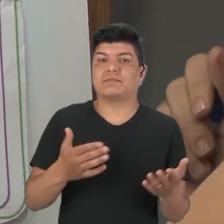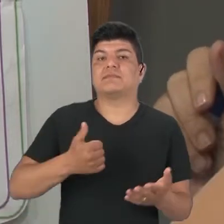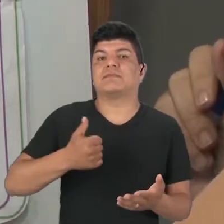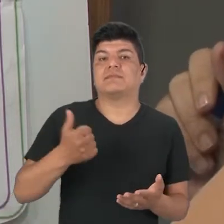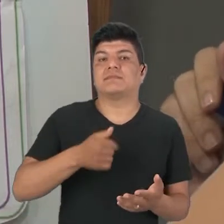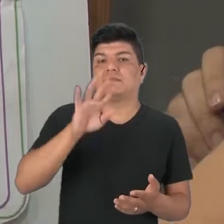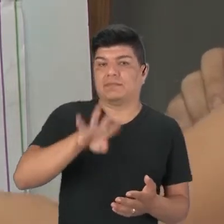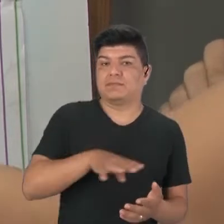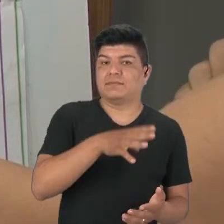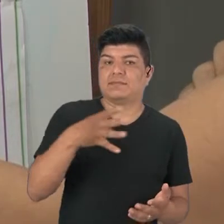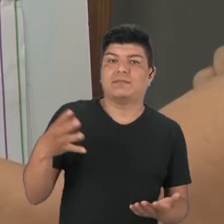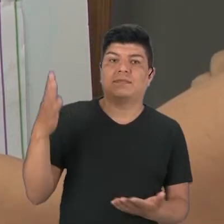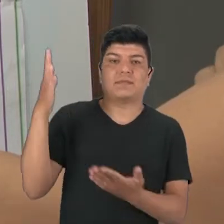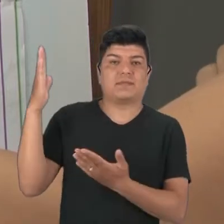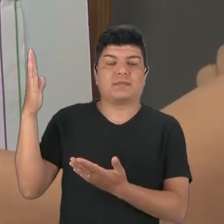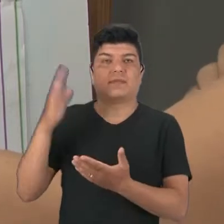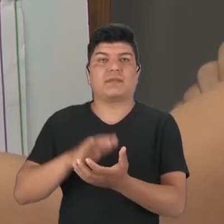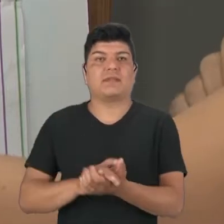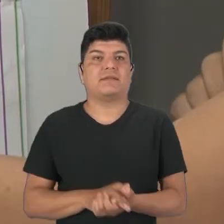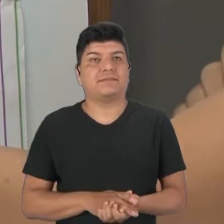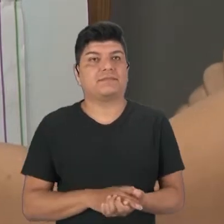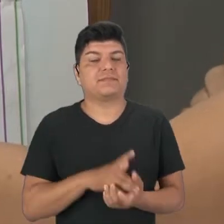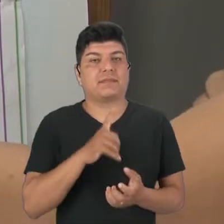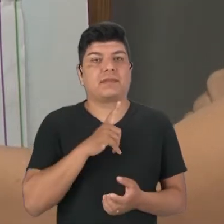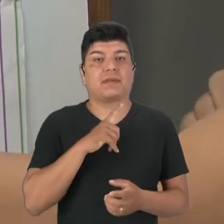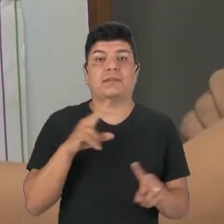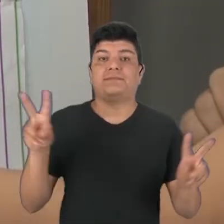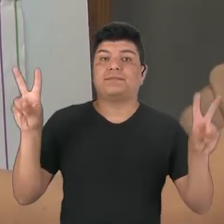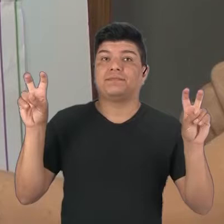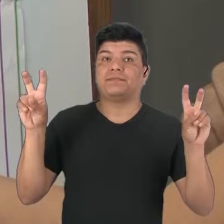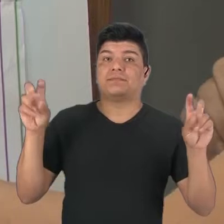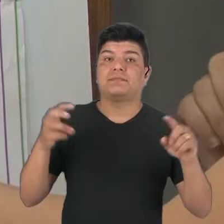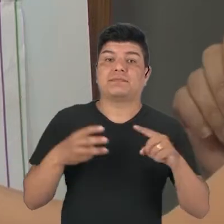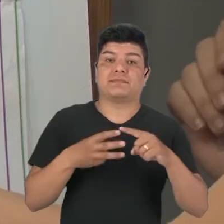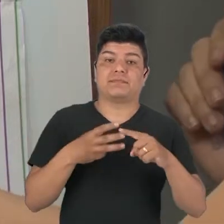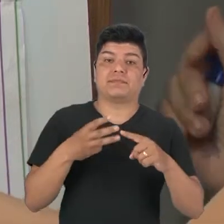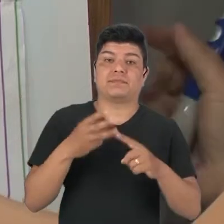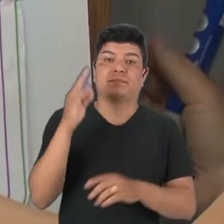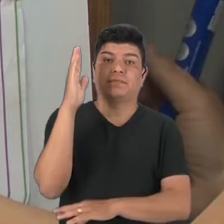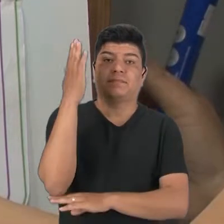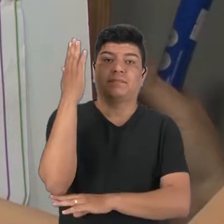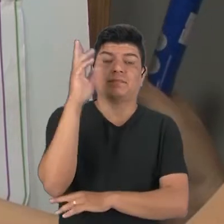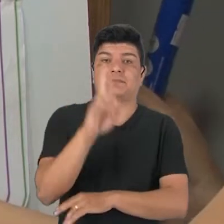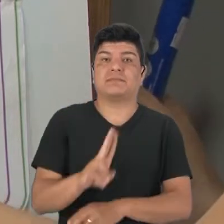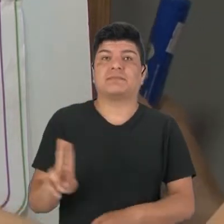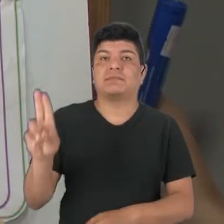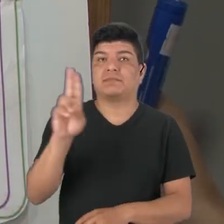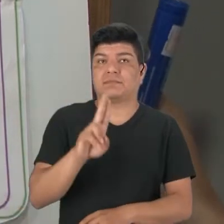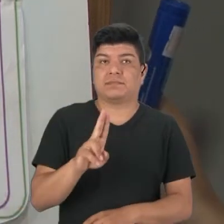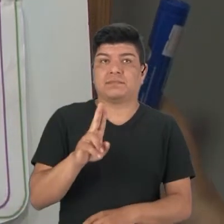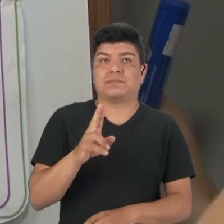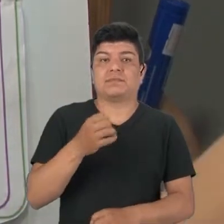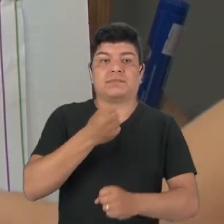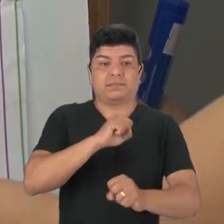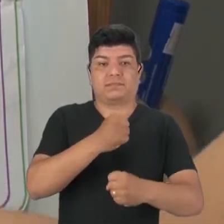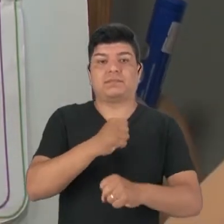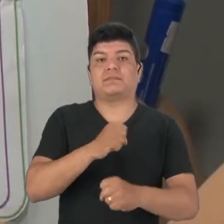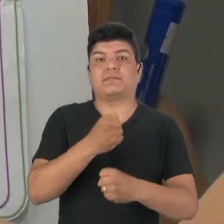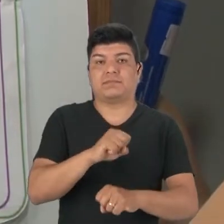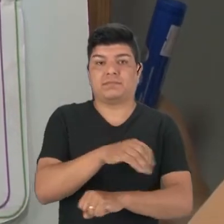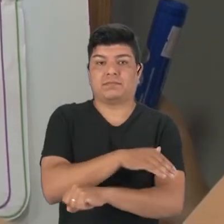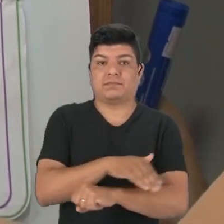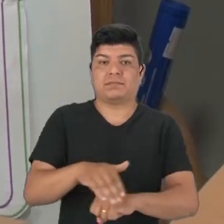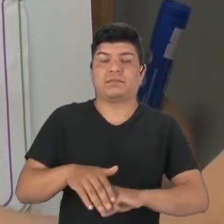primeiro gráfico aqui, ó. Esse gráfico, ele tem como título transporte utilizado pelos garis. Quando a gente vai analisar um